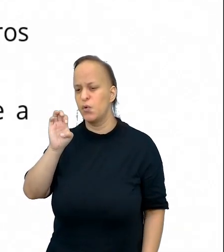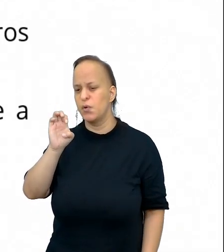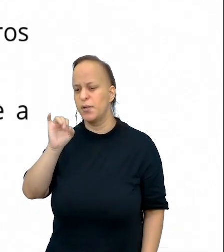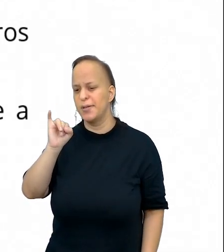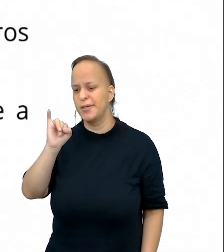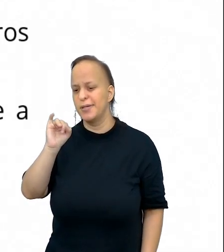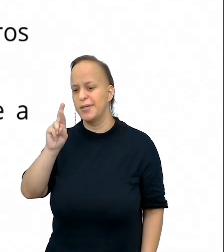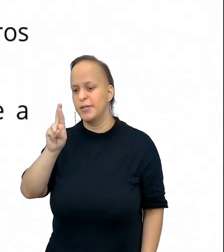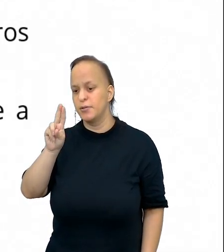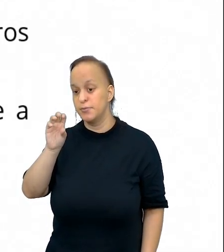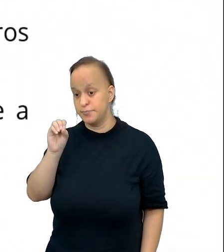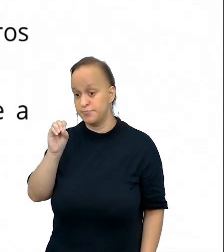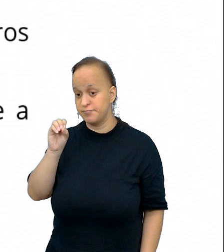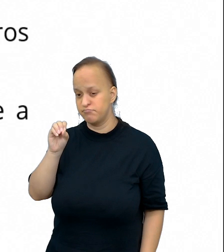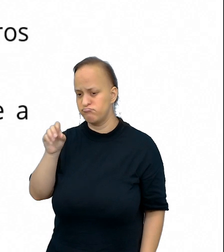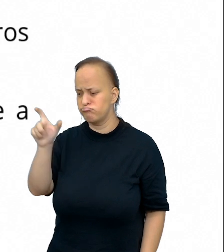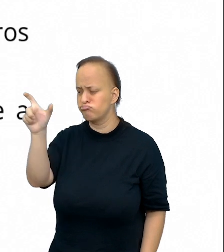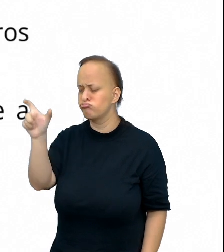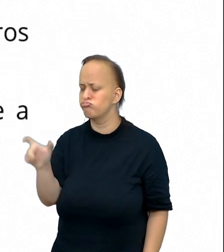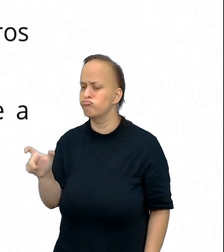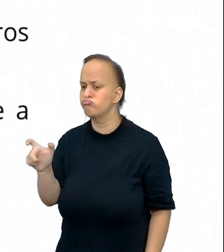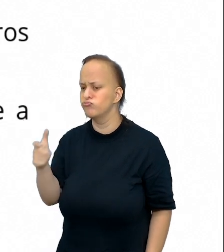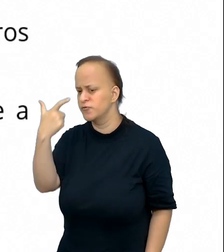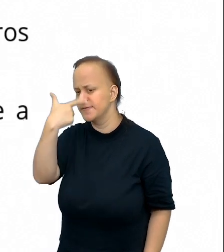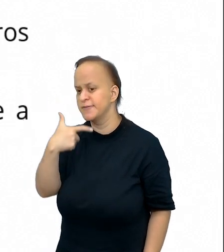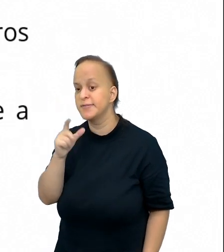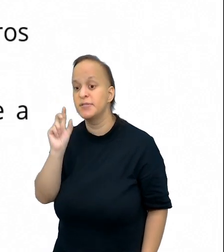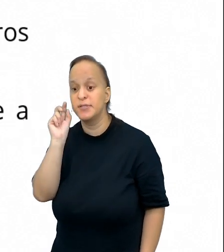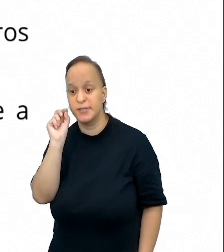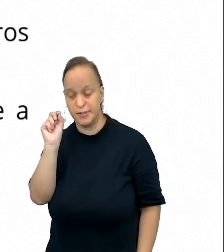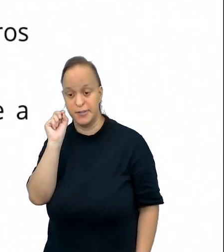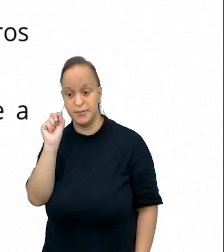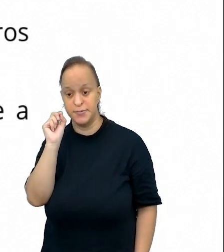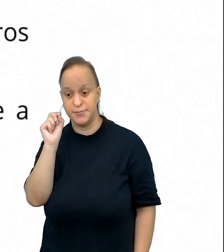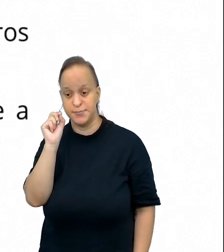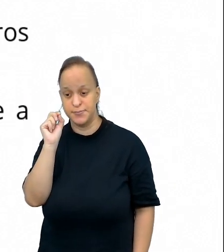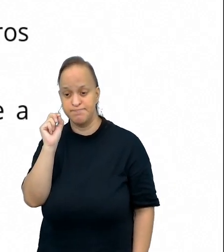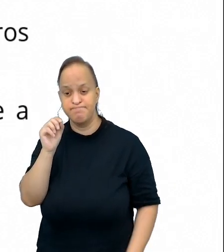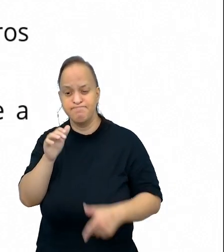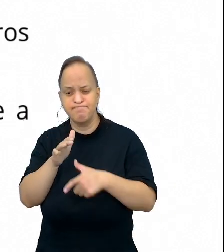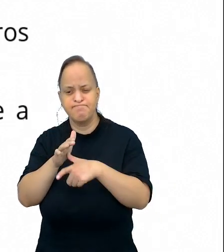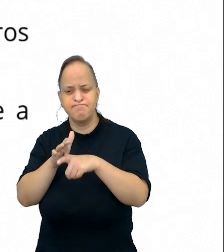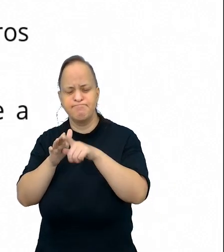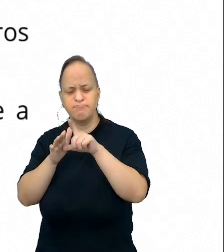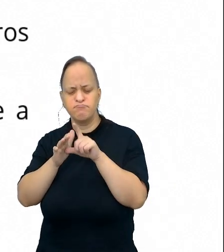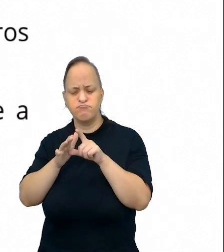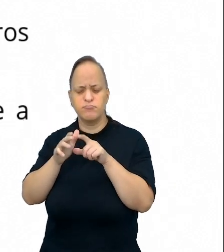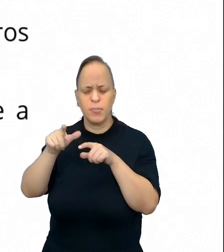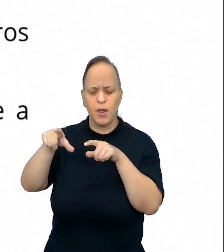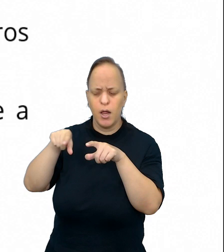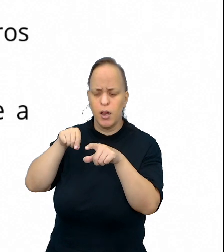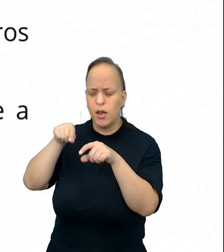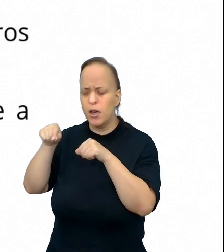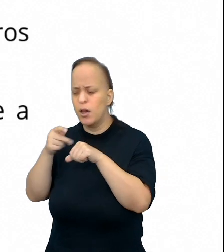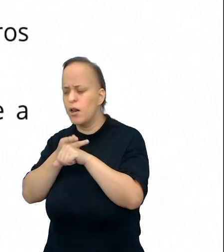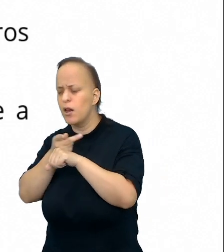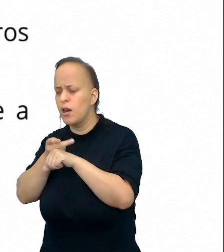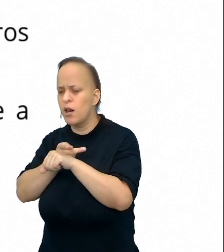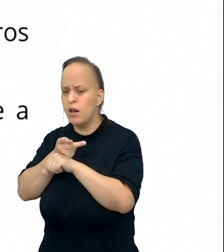os entrevistados, né? Então, é necessário também que se escolha, às vezes, alguém da comunidade, alguém importante que